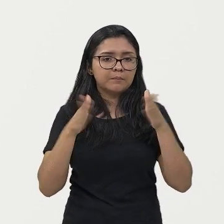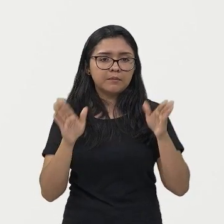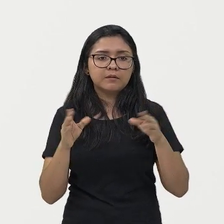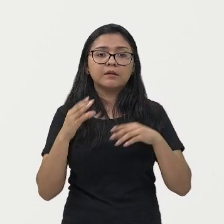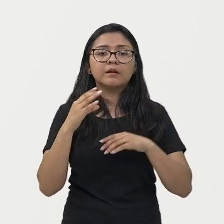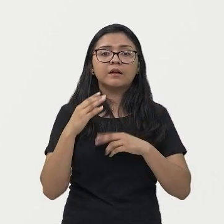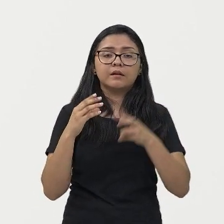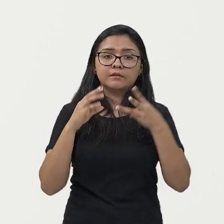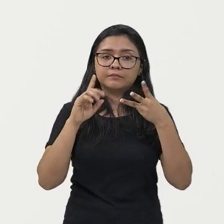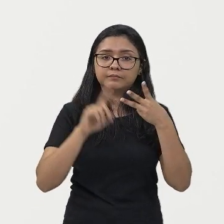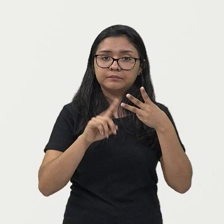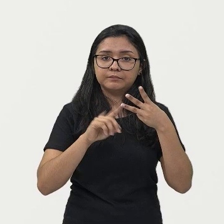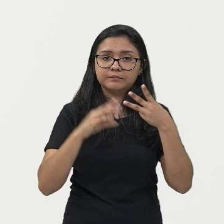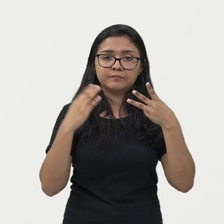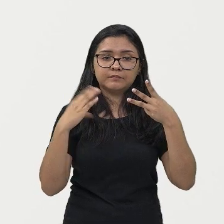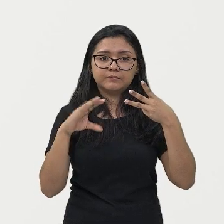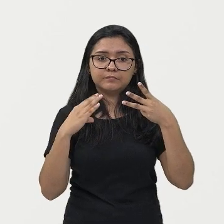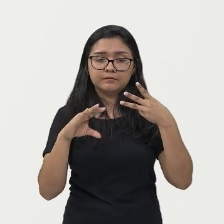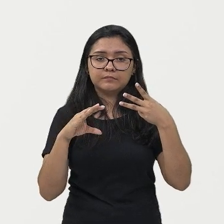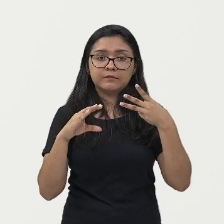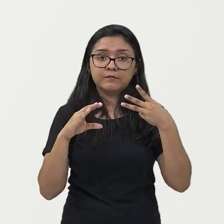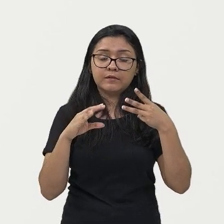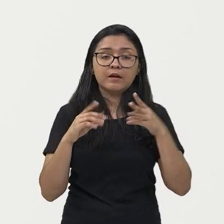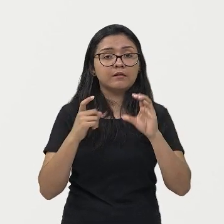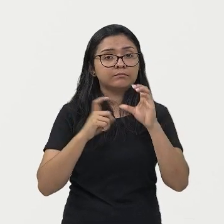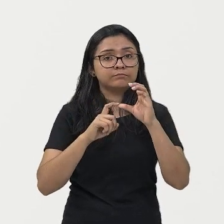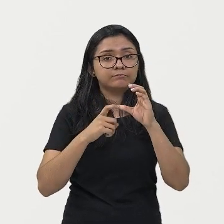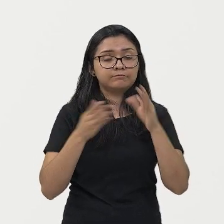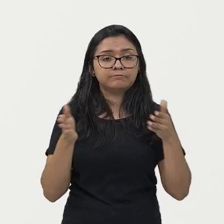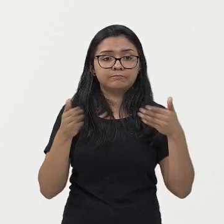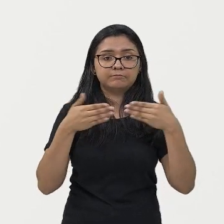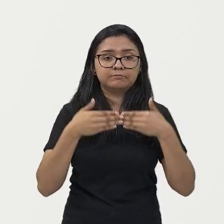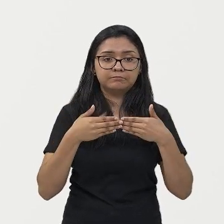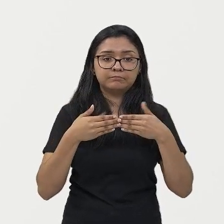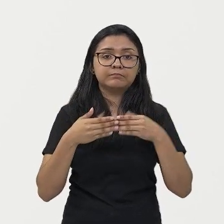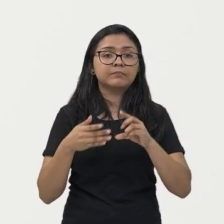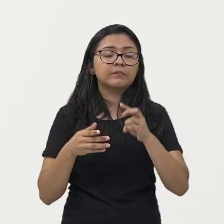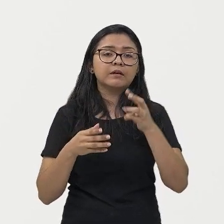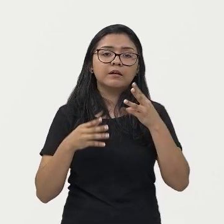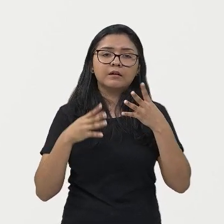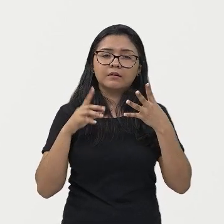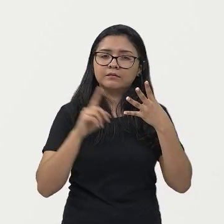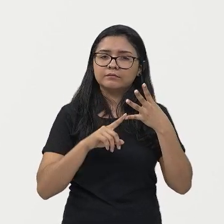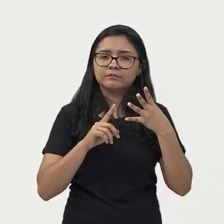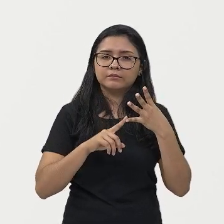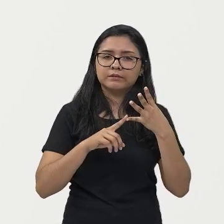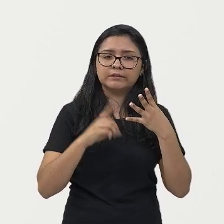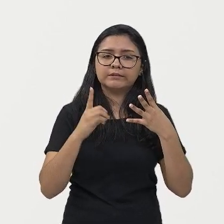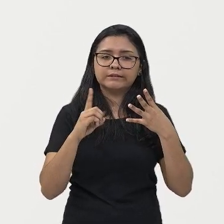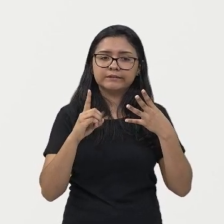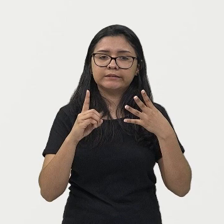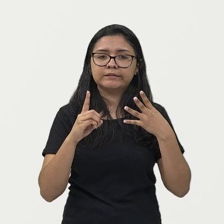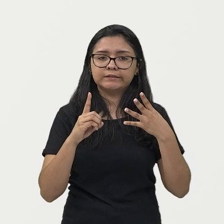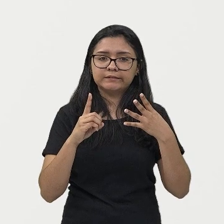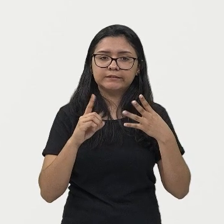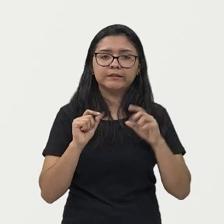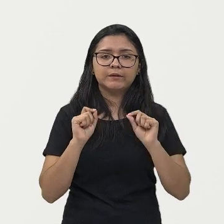C, alicíclica. Na D, alicíclica. E a letra E,